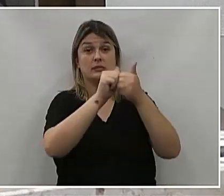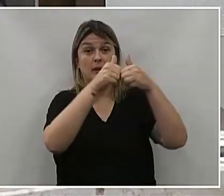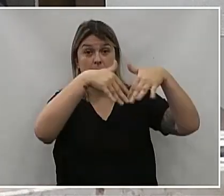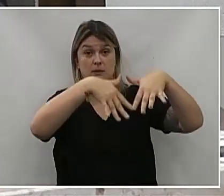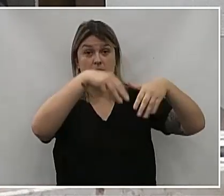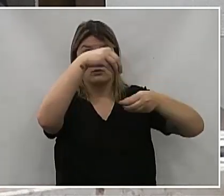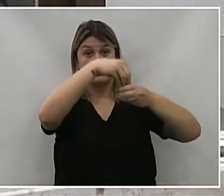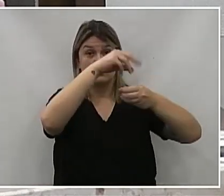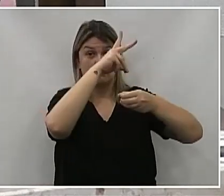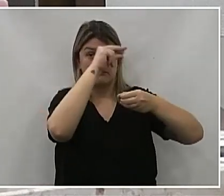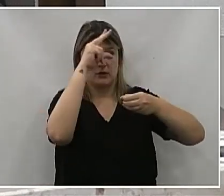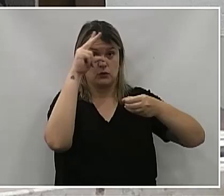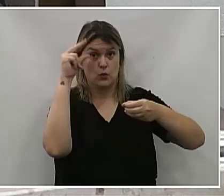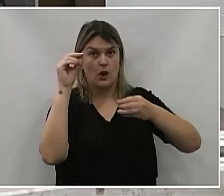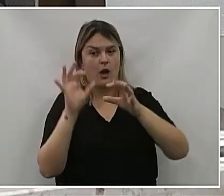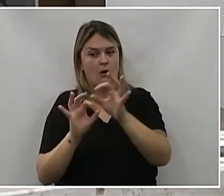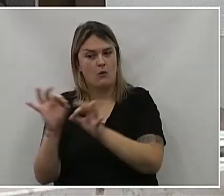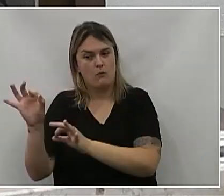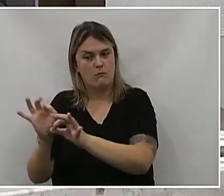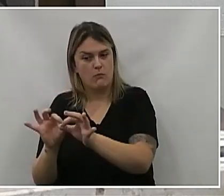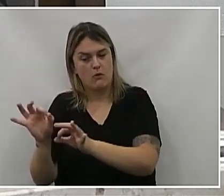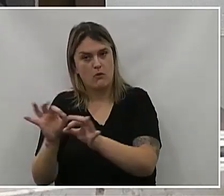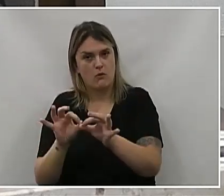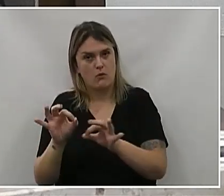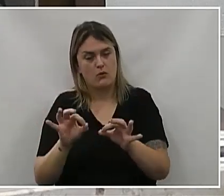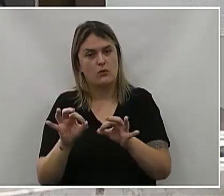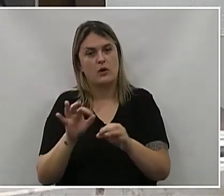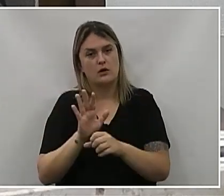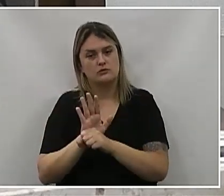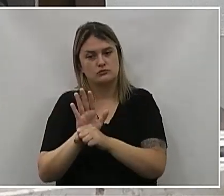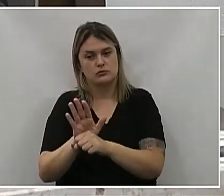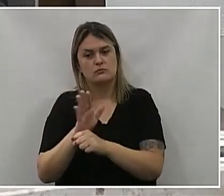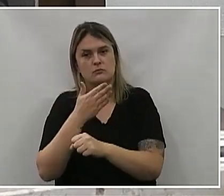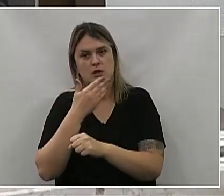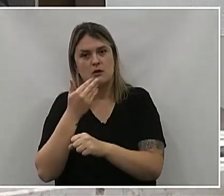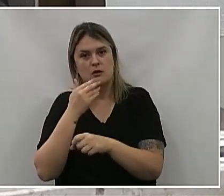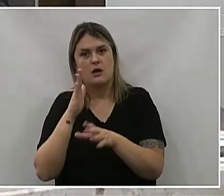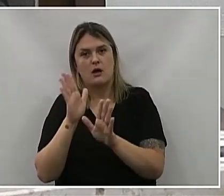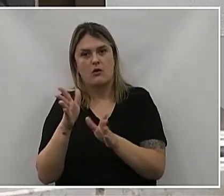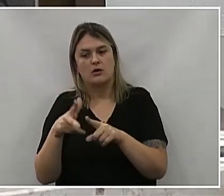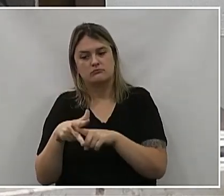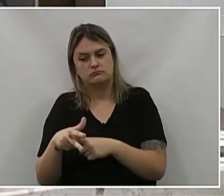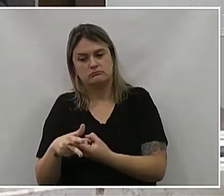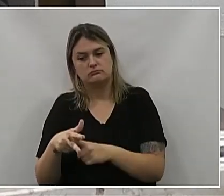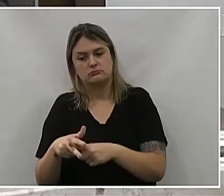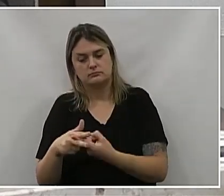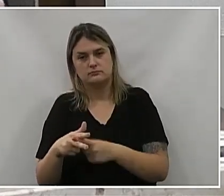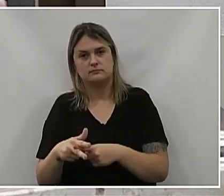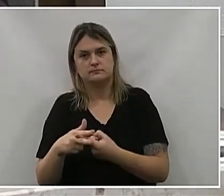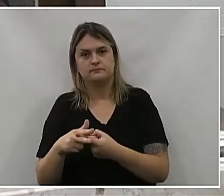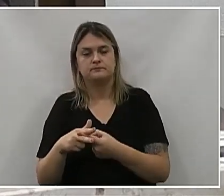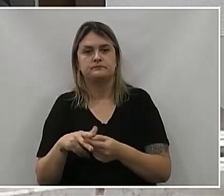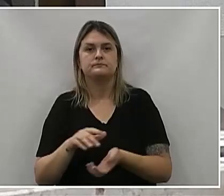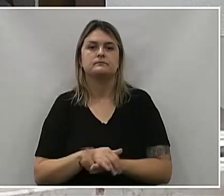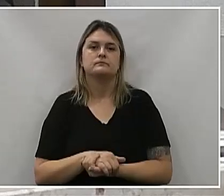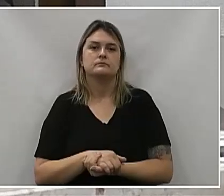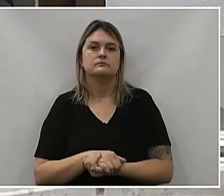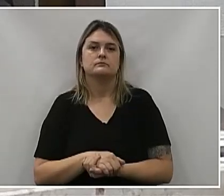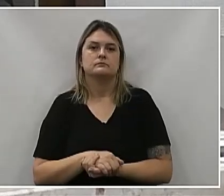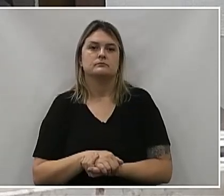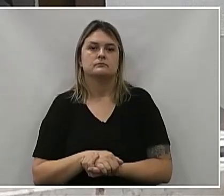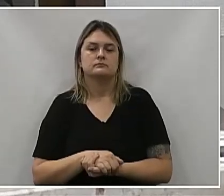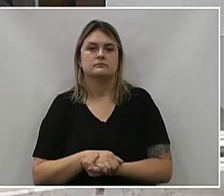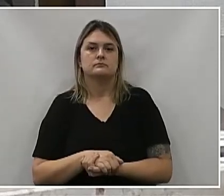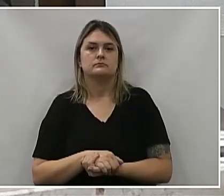prefeitura refez o serviço ali, dando uma condição, eu digo que momentânea, melhor para quem